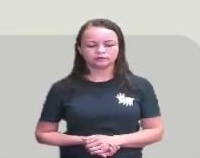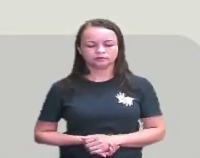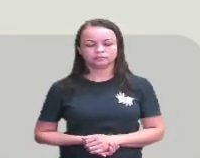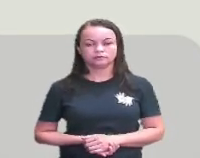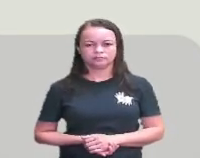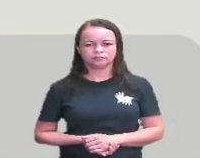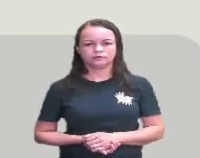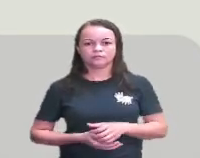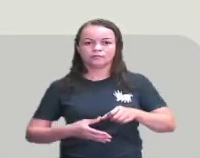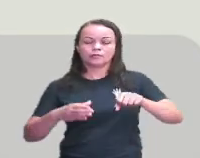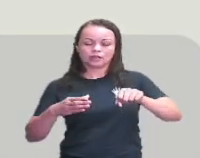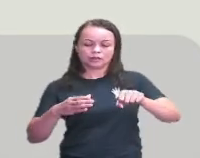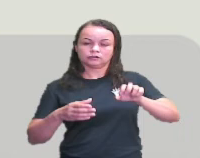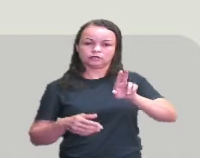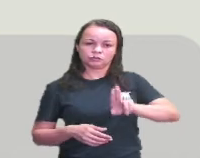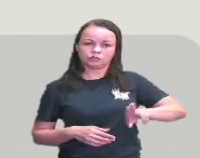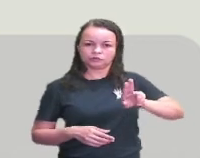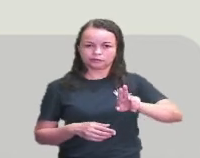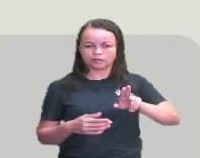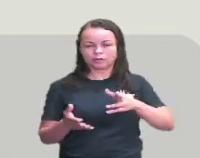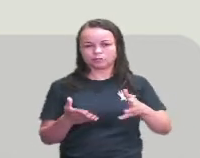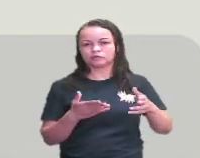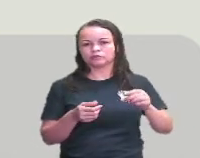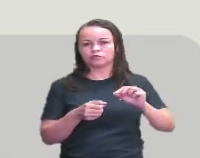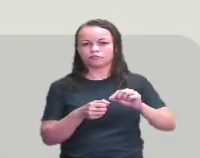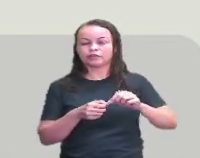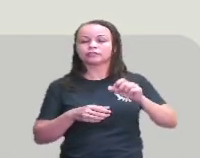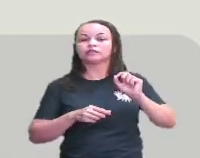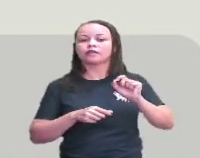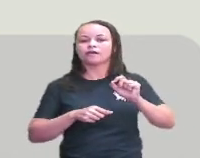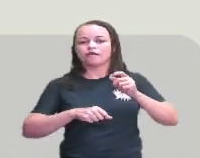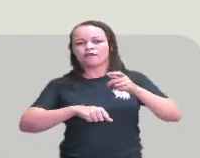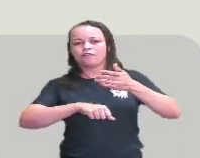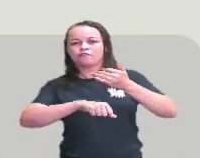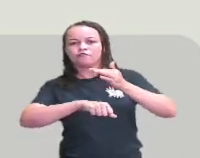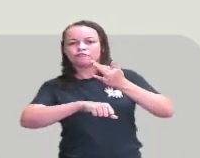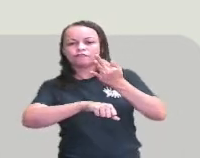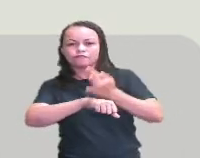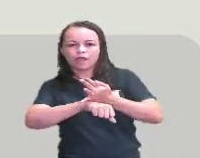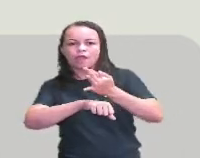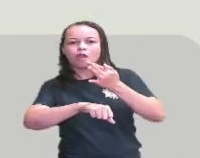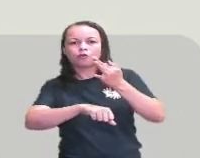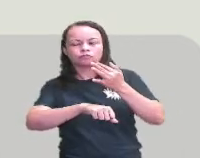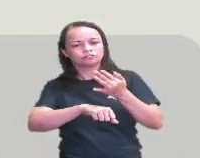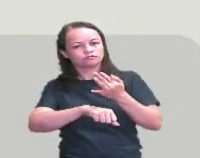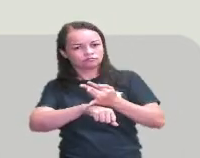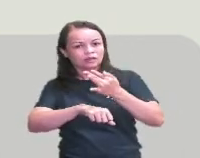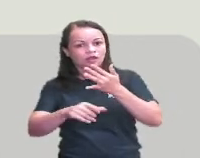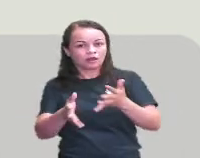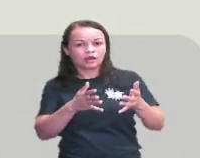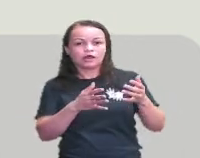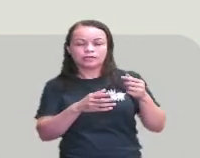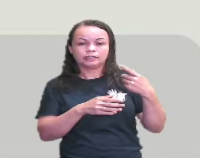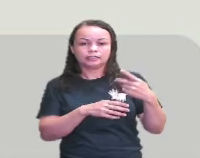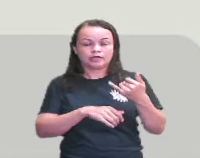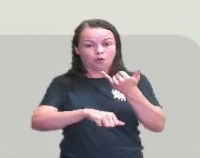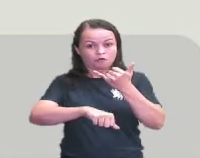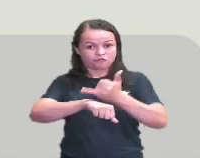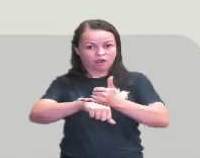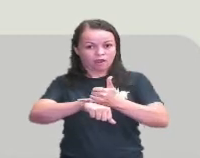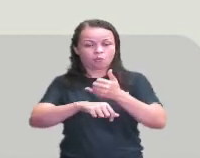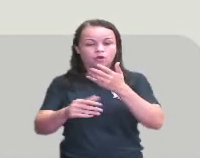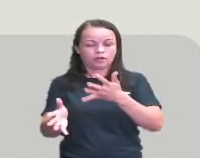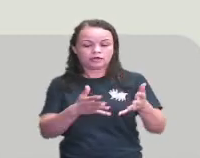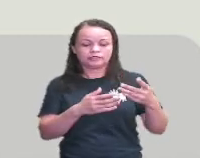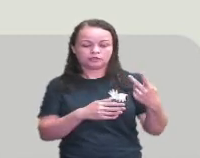Então, as panelas que utilizamos para cozinhar são feitas de ferro, que é um bom condutor térmico, que é um